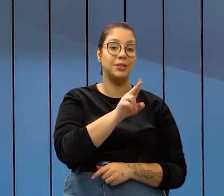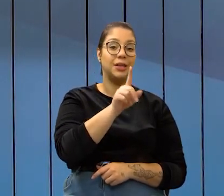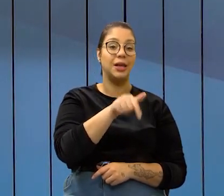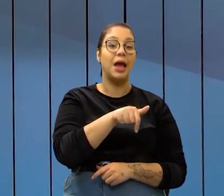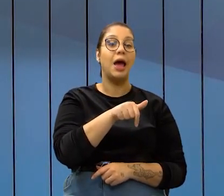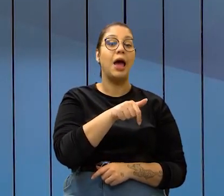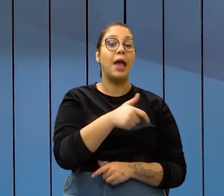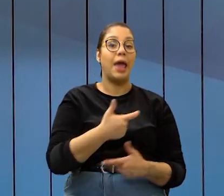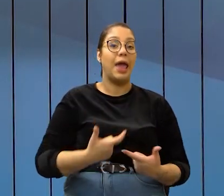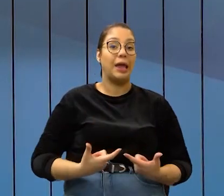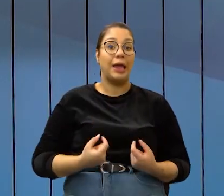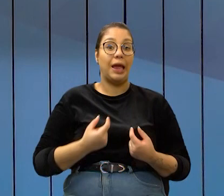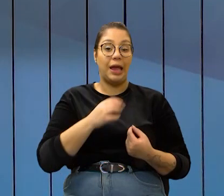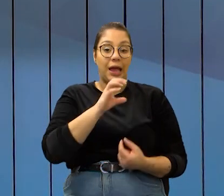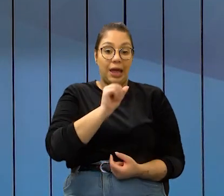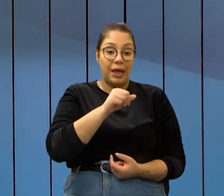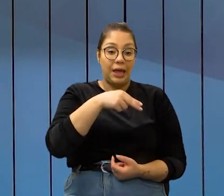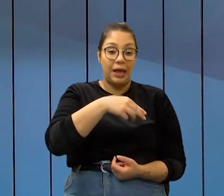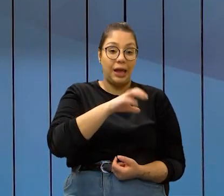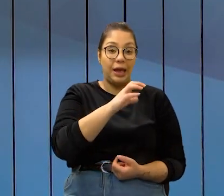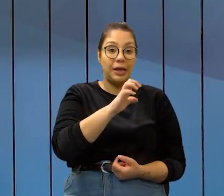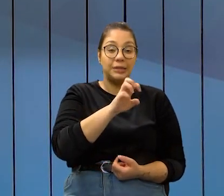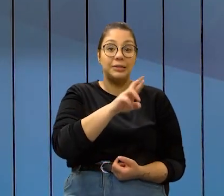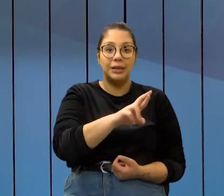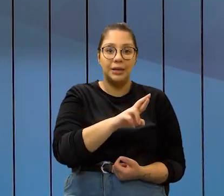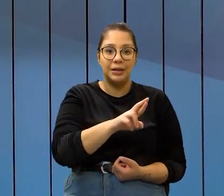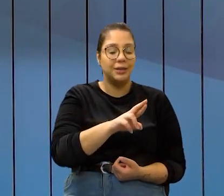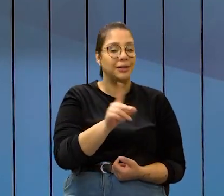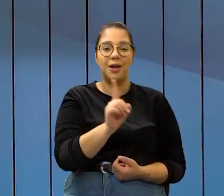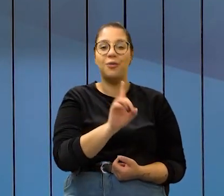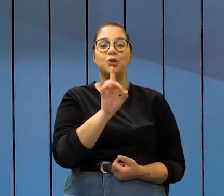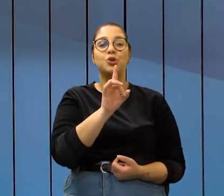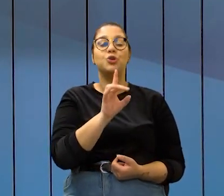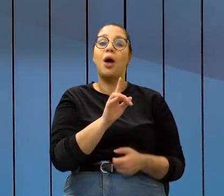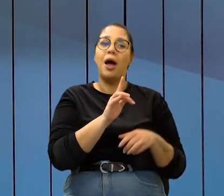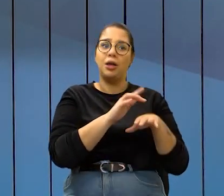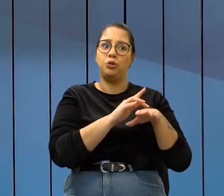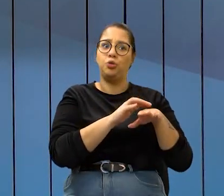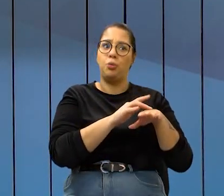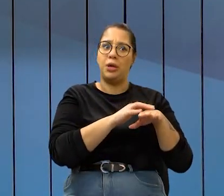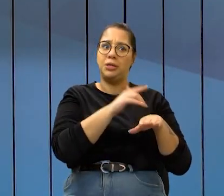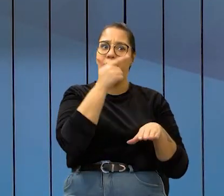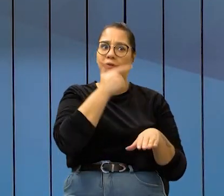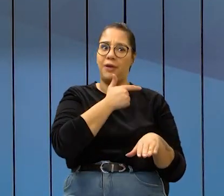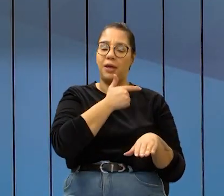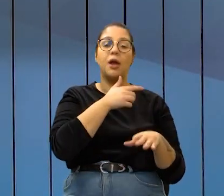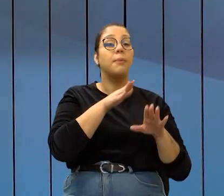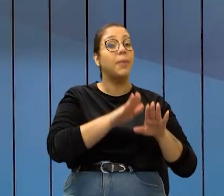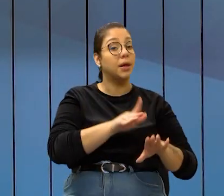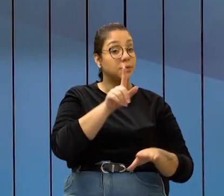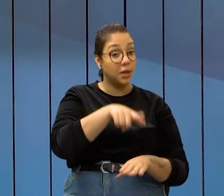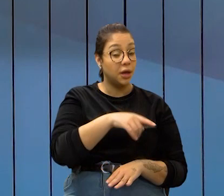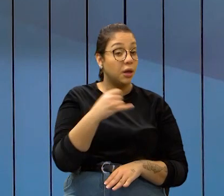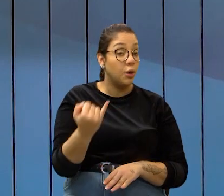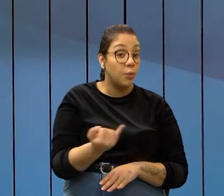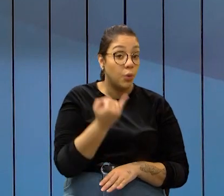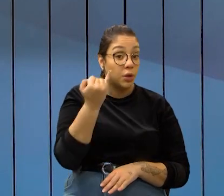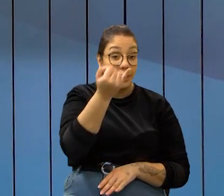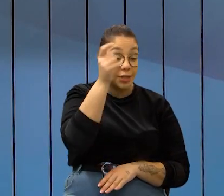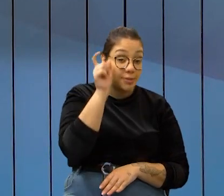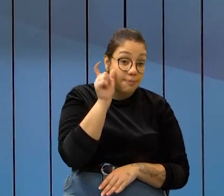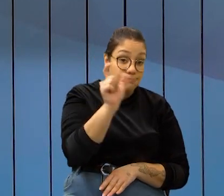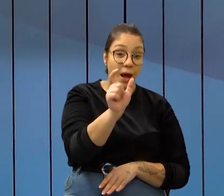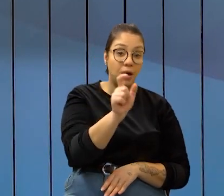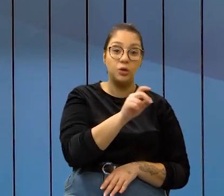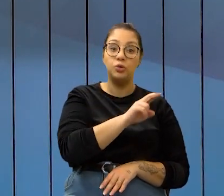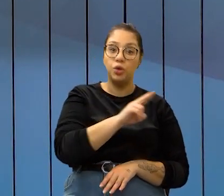dizia aquela doença feia ou CA. Não falava também, É, mas é exato. importante a gente falar